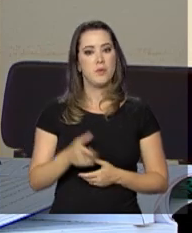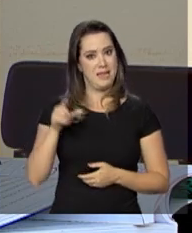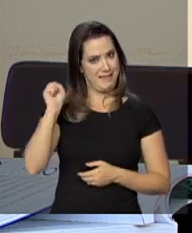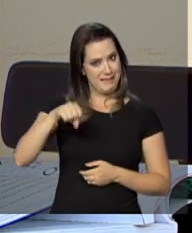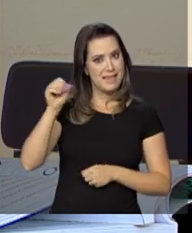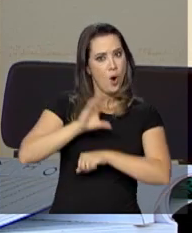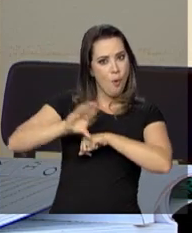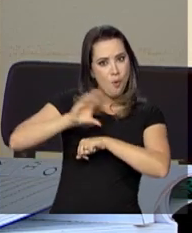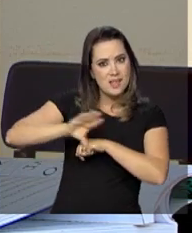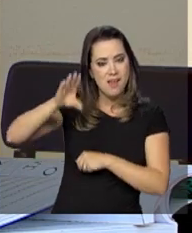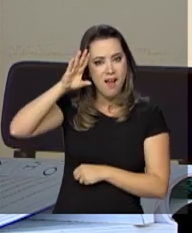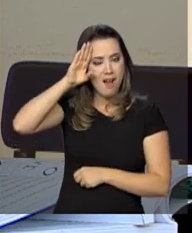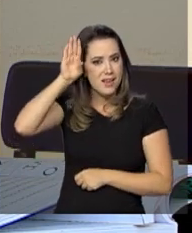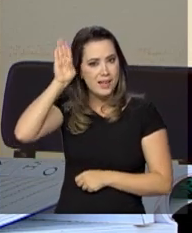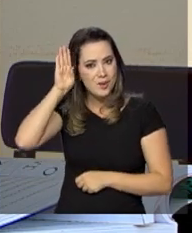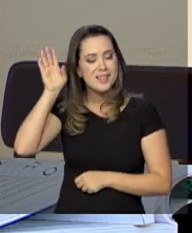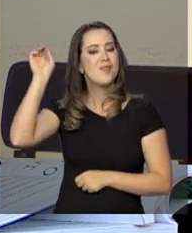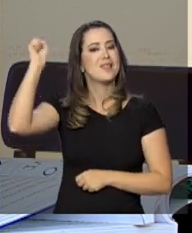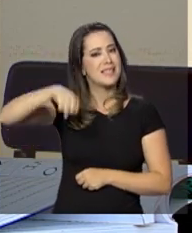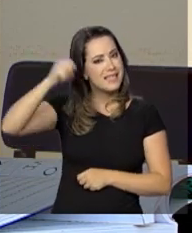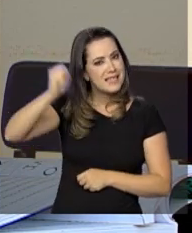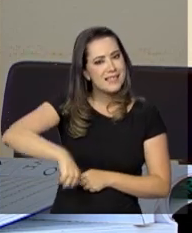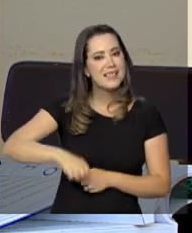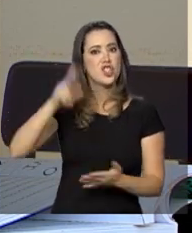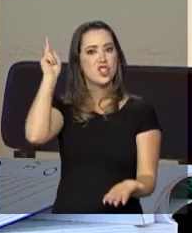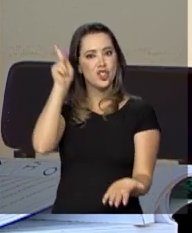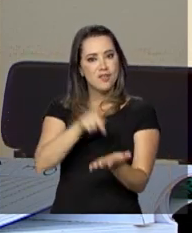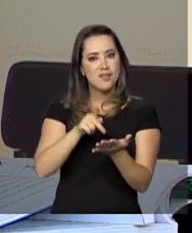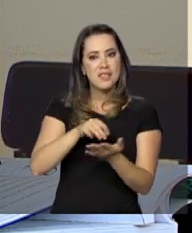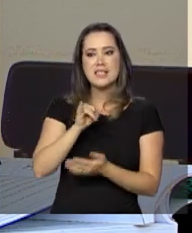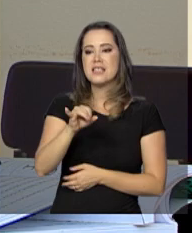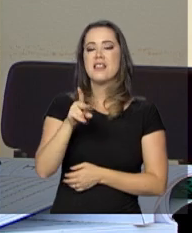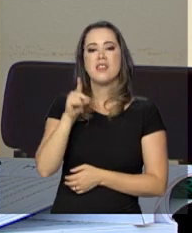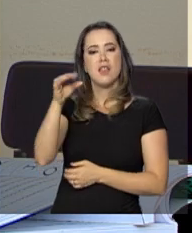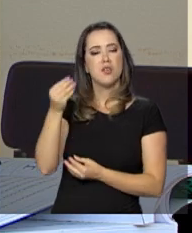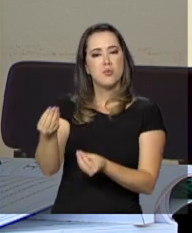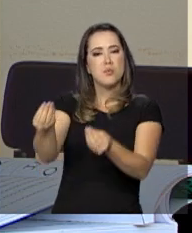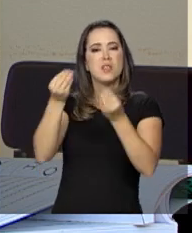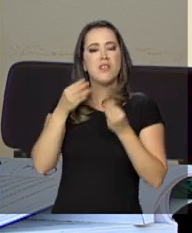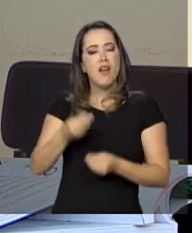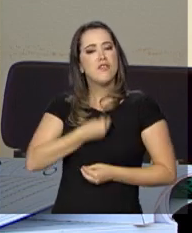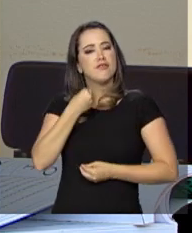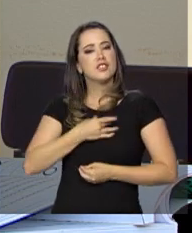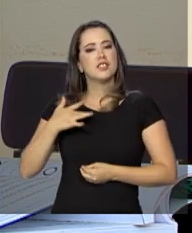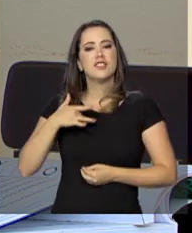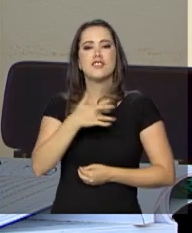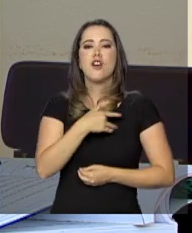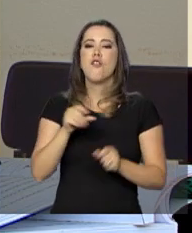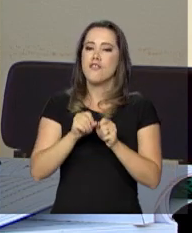faculdade? E vou. Vou mesmo. Se Deus me der vida e saúde, eu vou cursar uma faculdade.